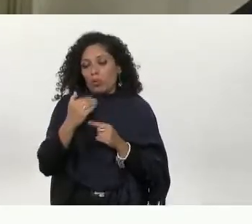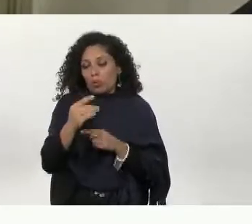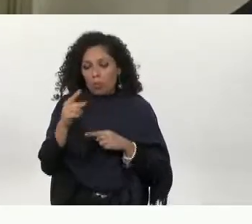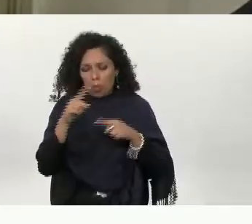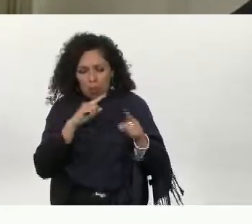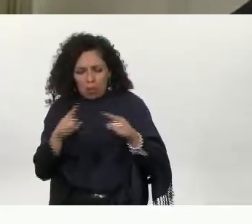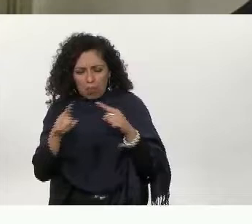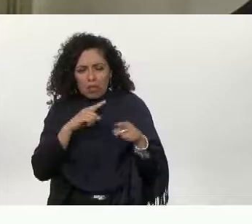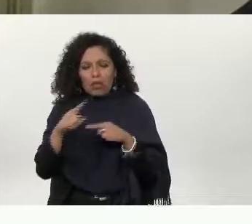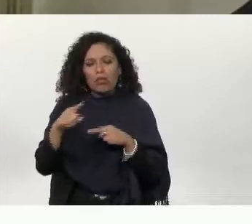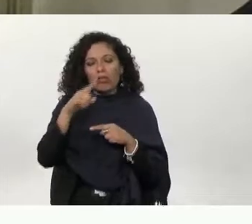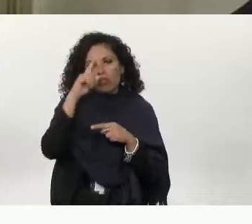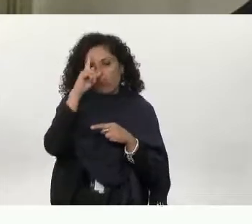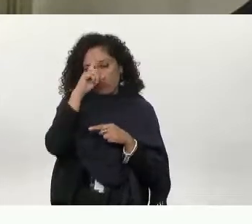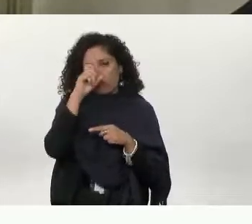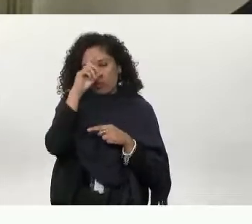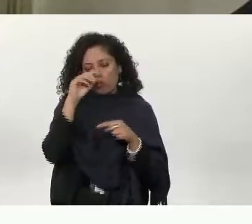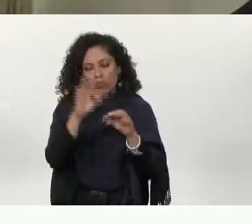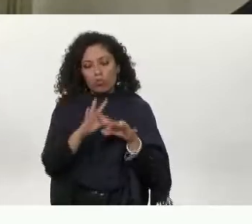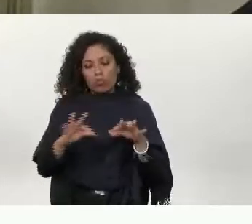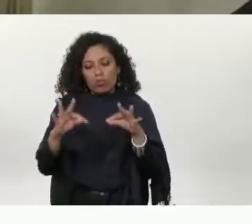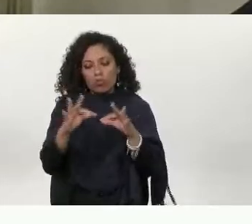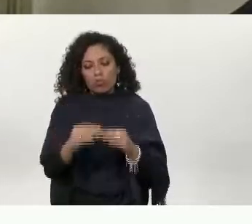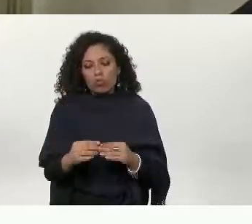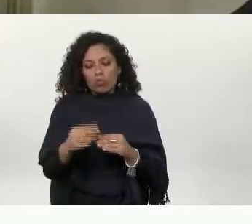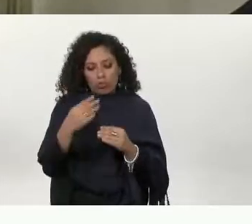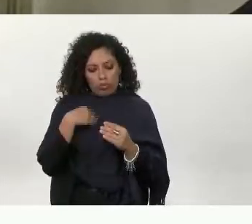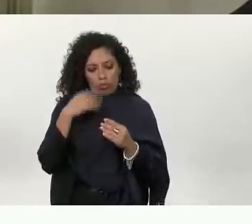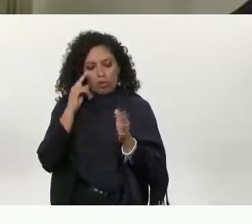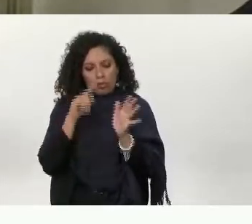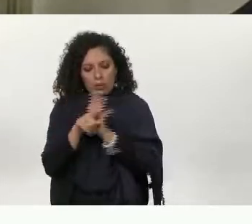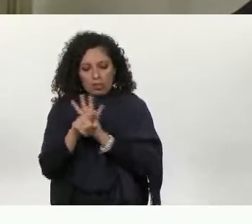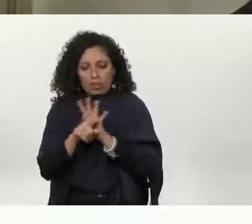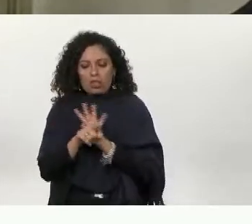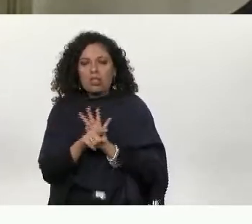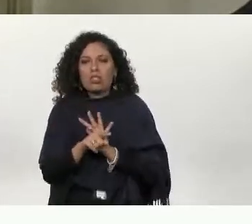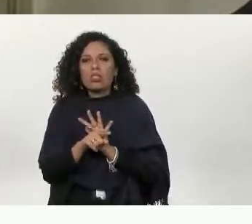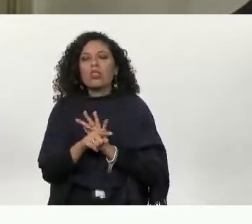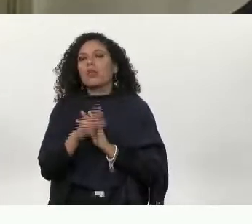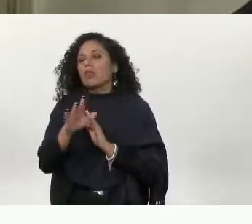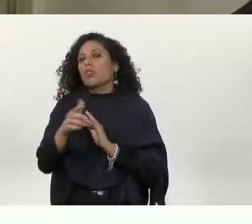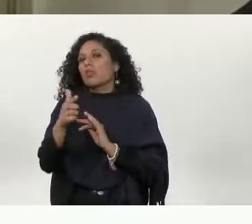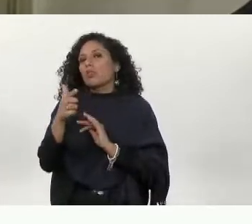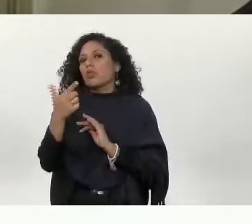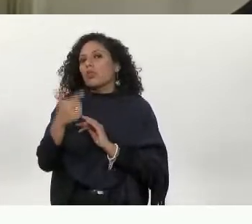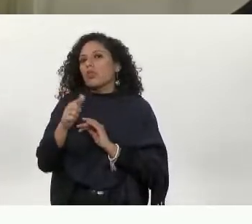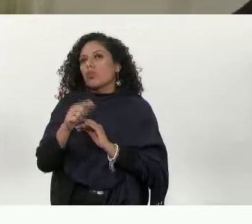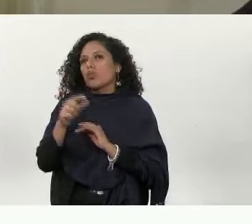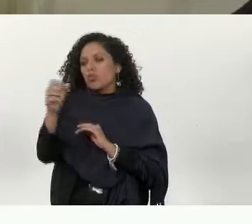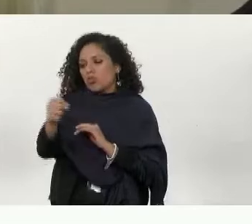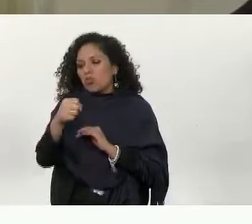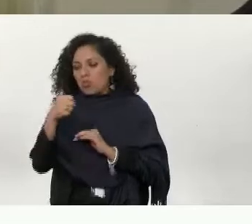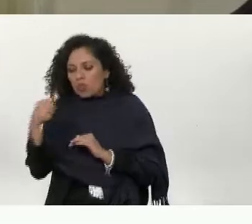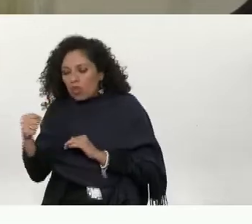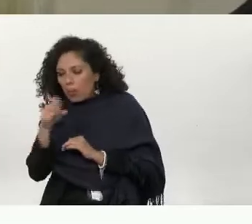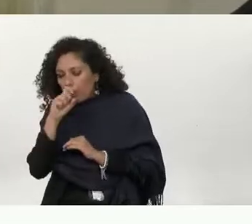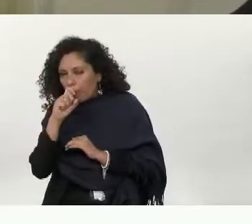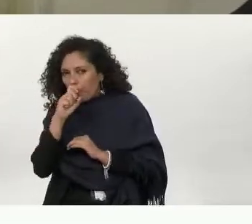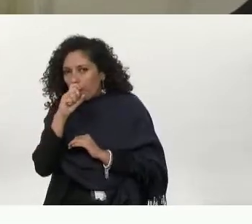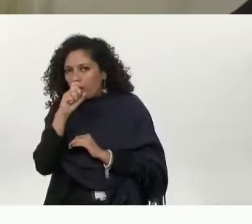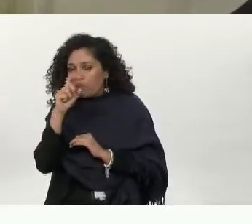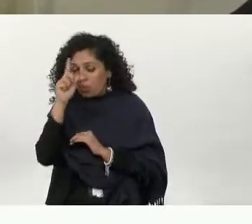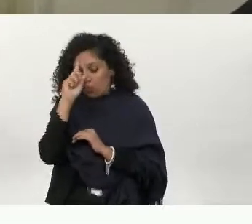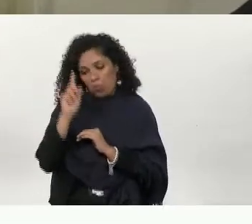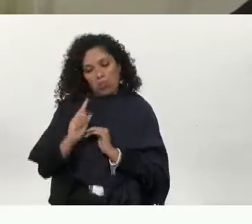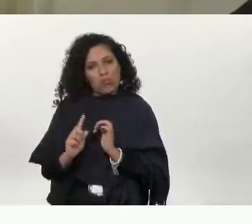hospital, todos esses itens nós tentamos checar, mas que não tinha geladeira, eu não estou